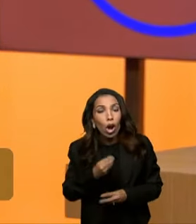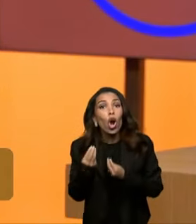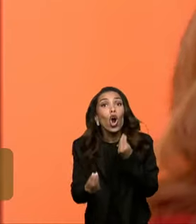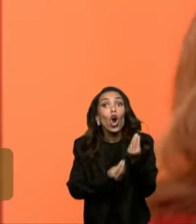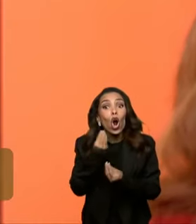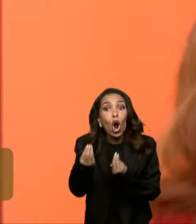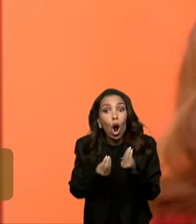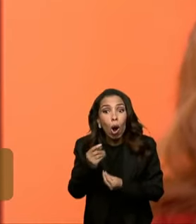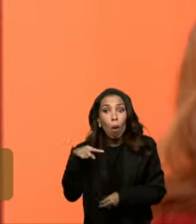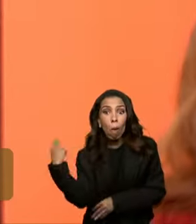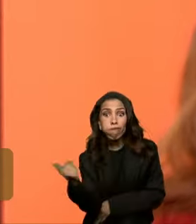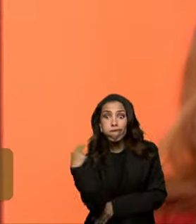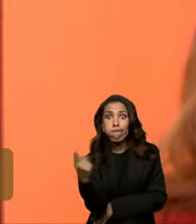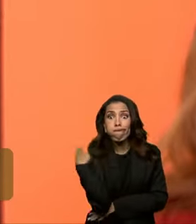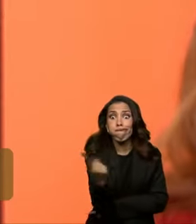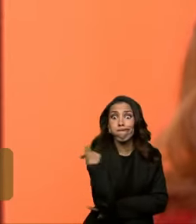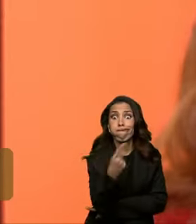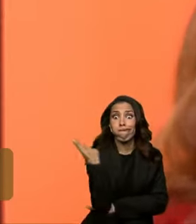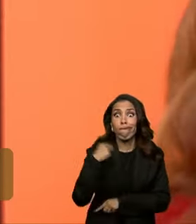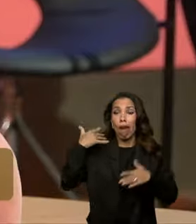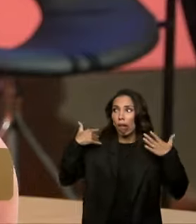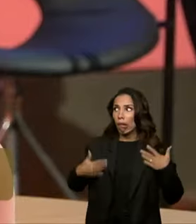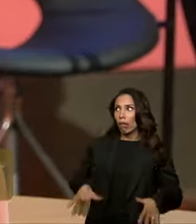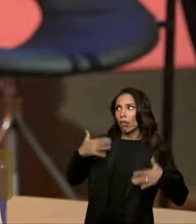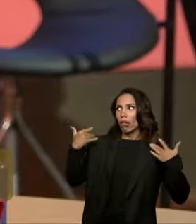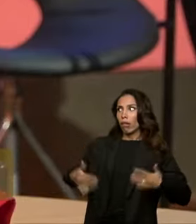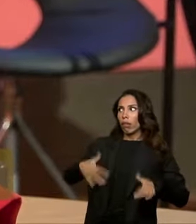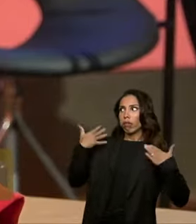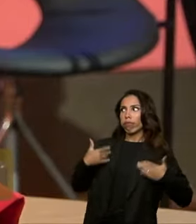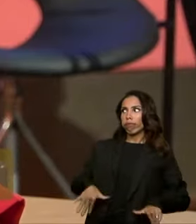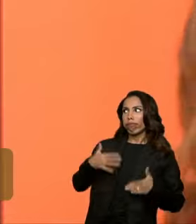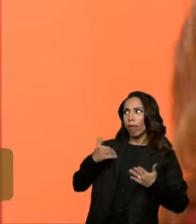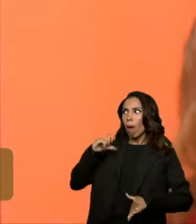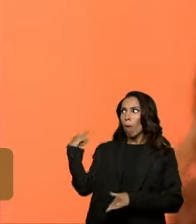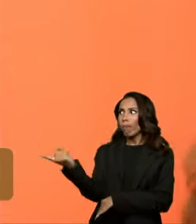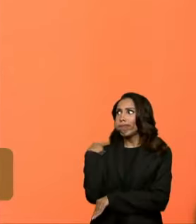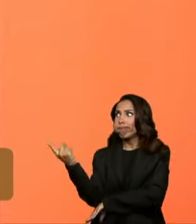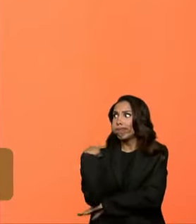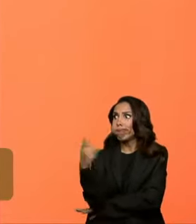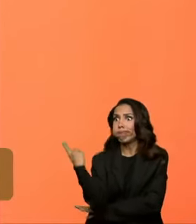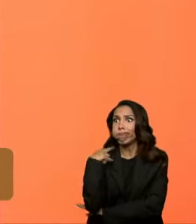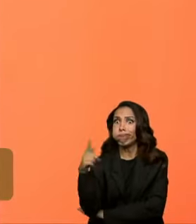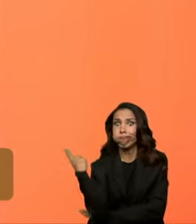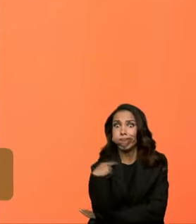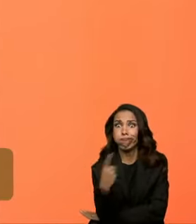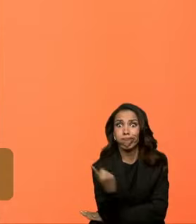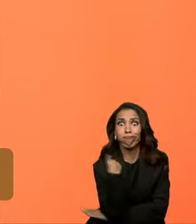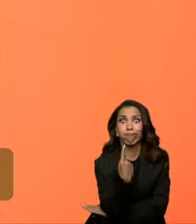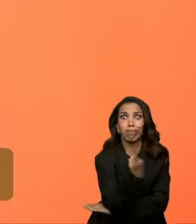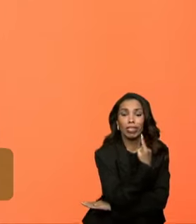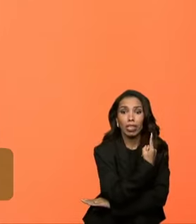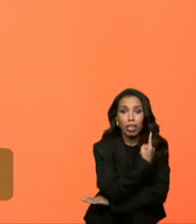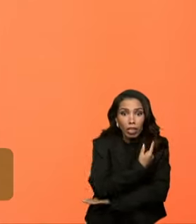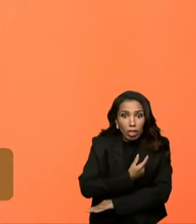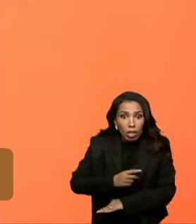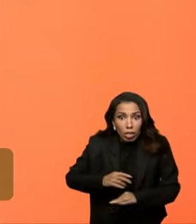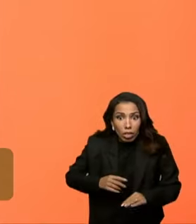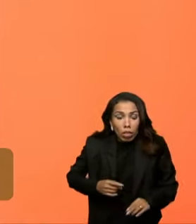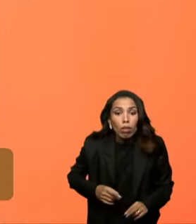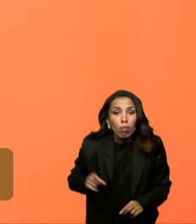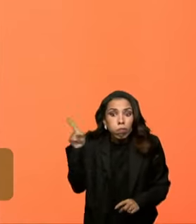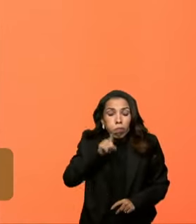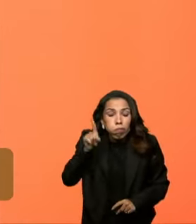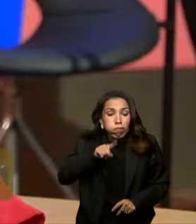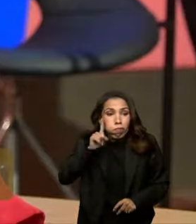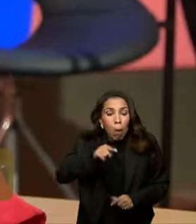Vilma? Vilma chegou chapa quentíssima. Chapa quentíssima. Aí, detalhe, né? Metade da Flórida inundada e metade sem